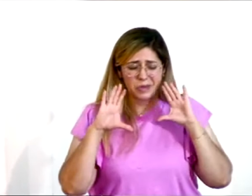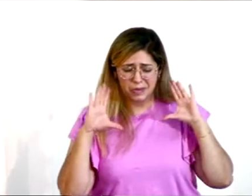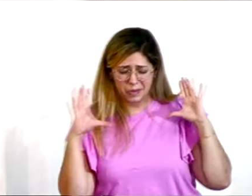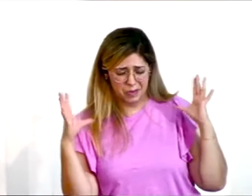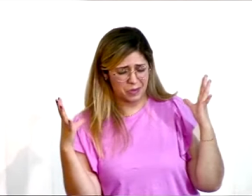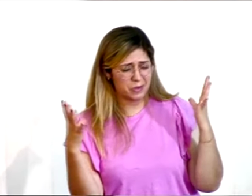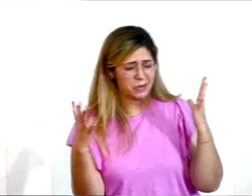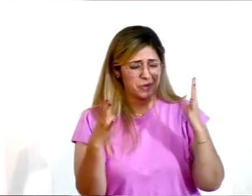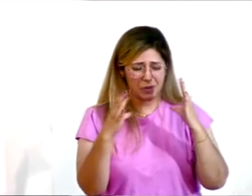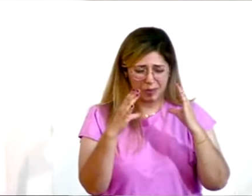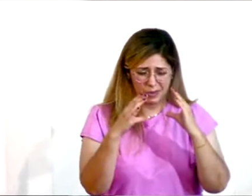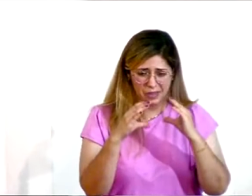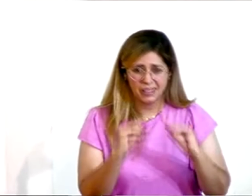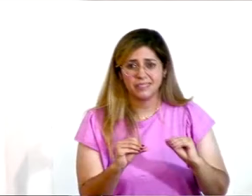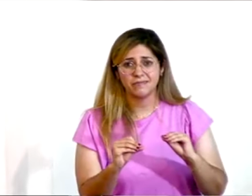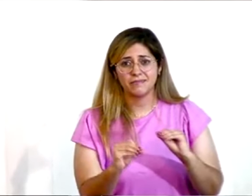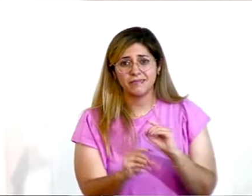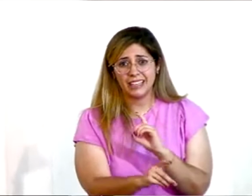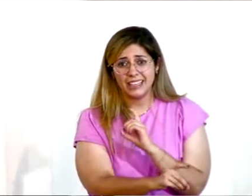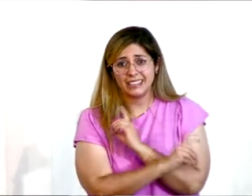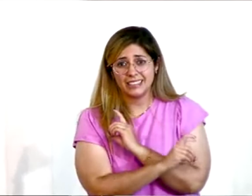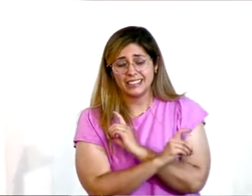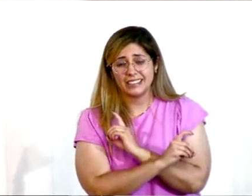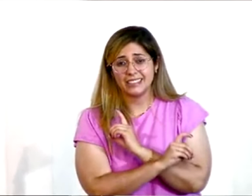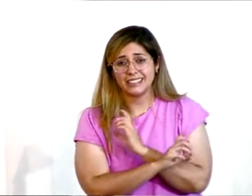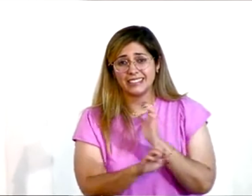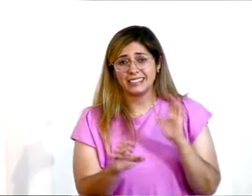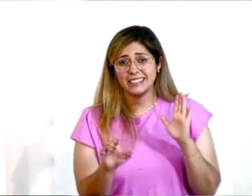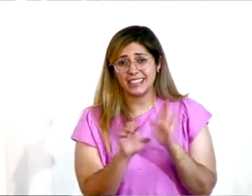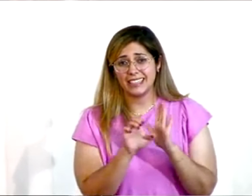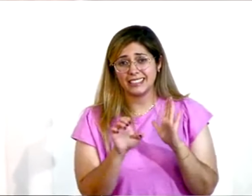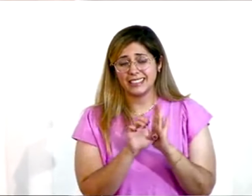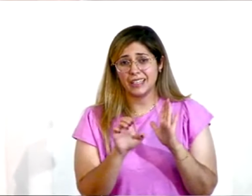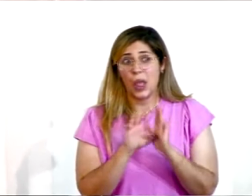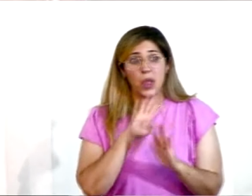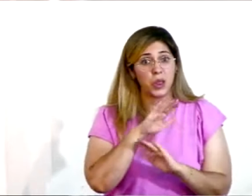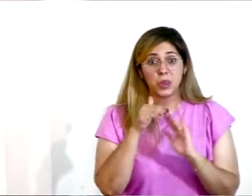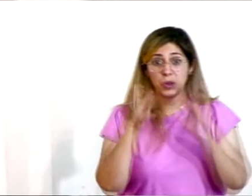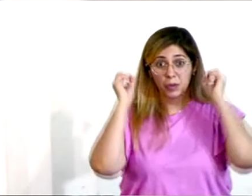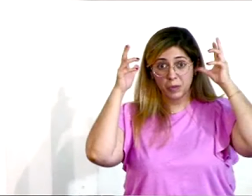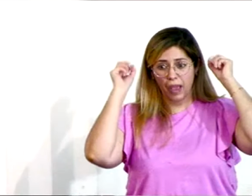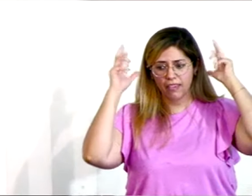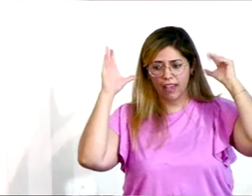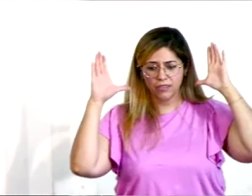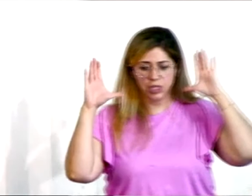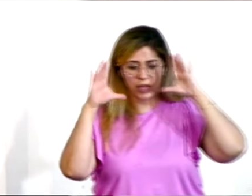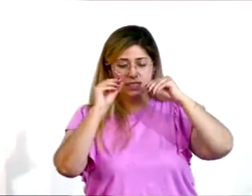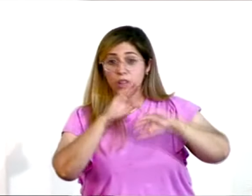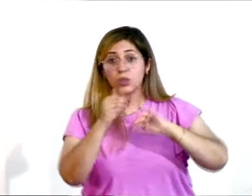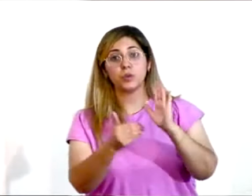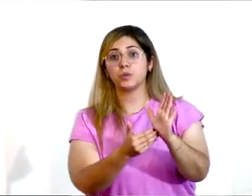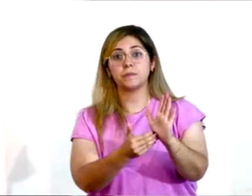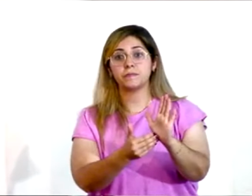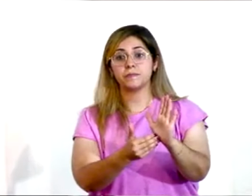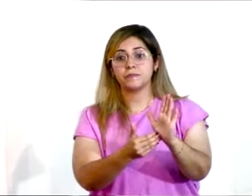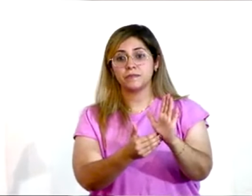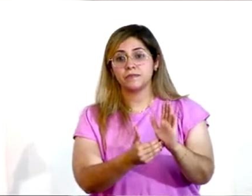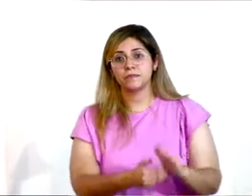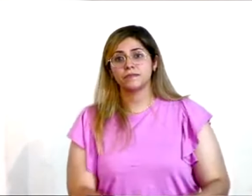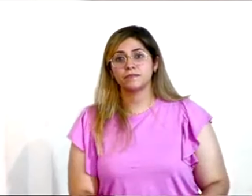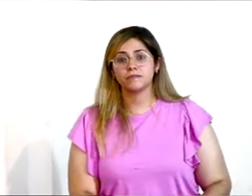versículo 21. Uma das pragas, escurece tudo, Moisés. Manda escurecer, diga,